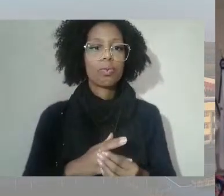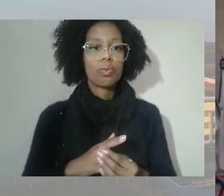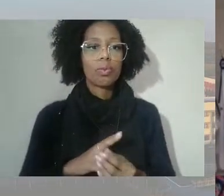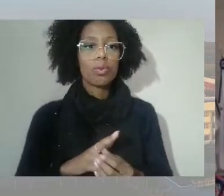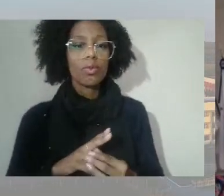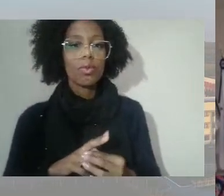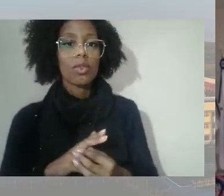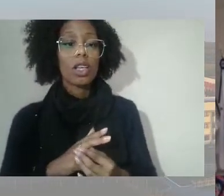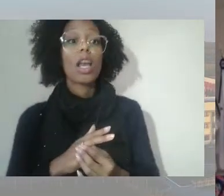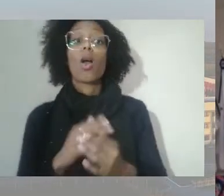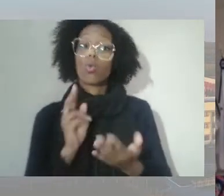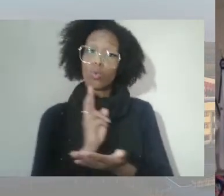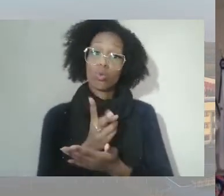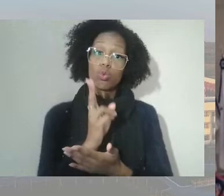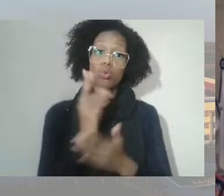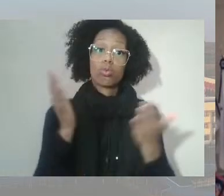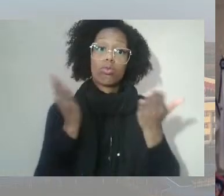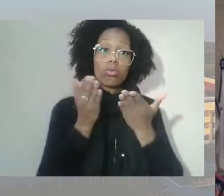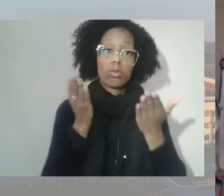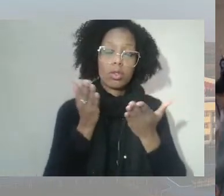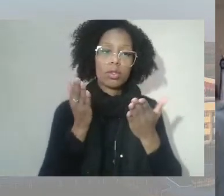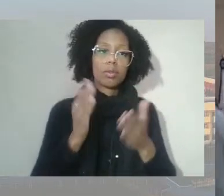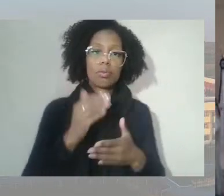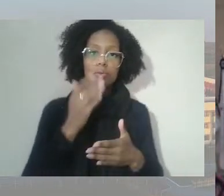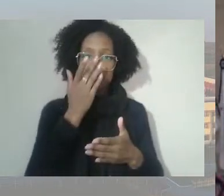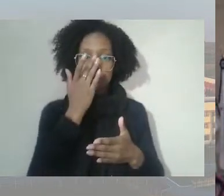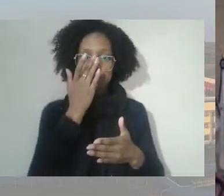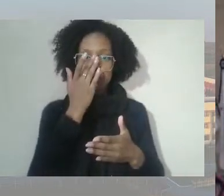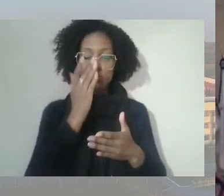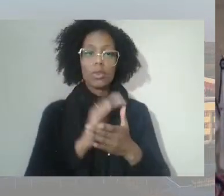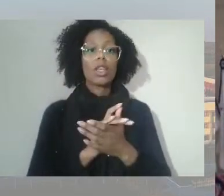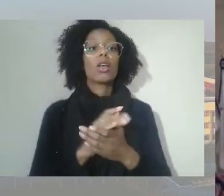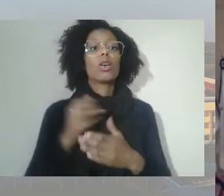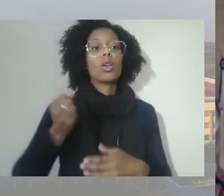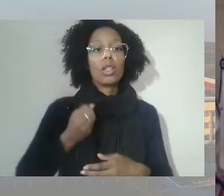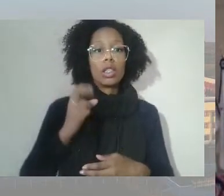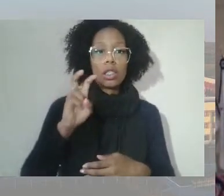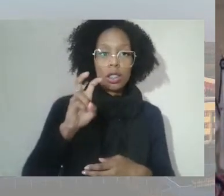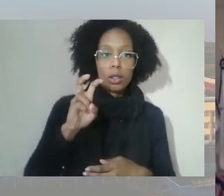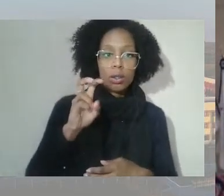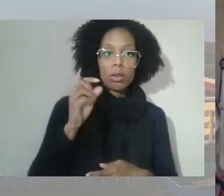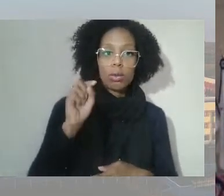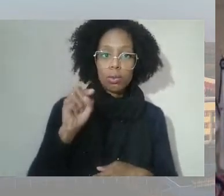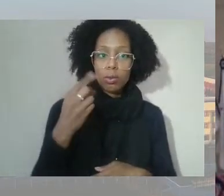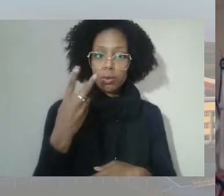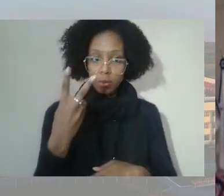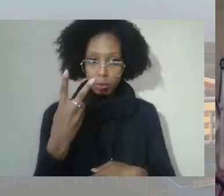Então, dando sequência, passando para o item 5.2, do.